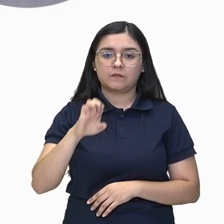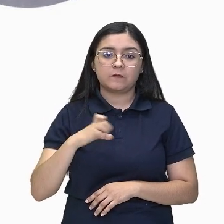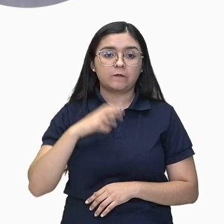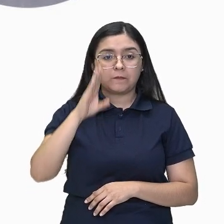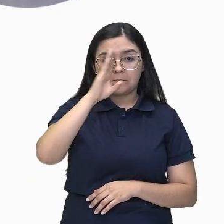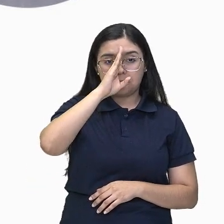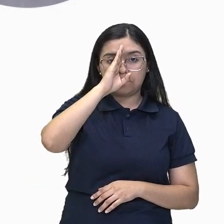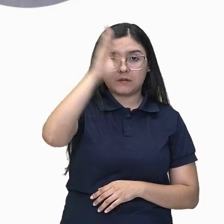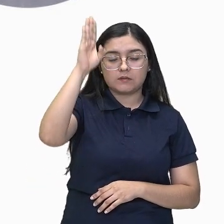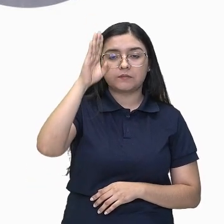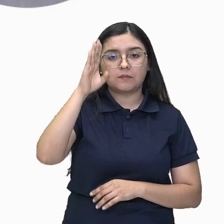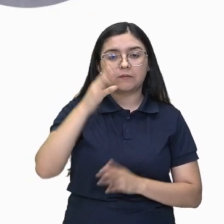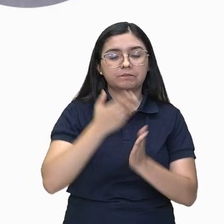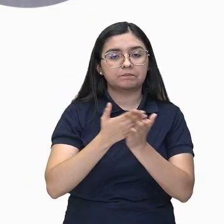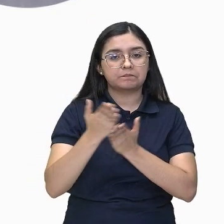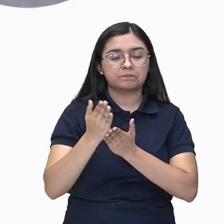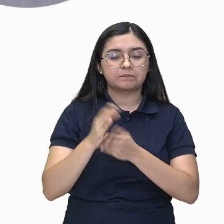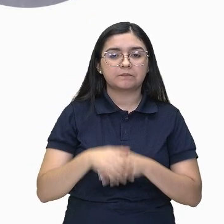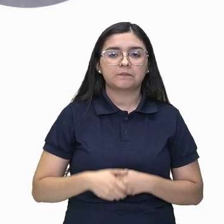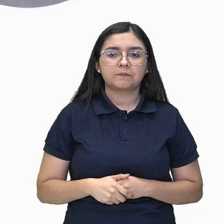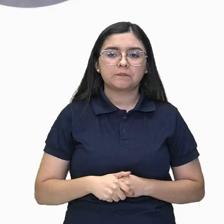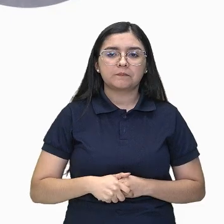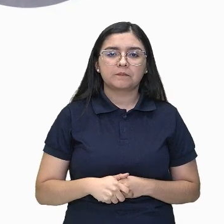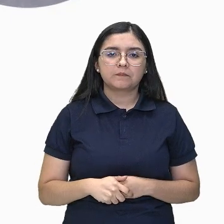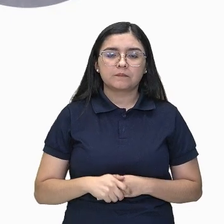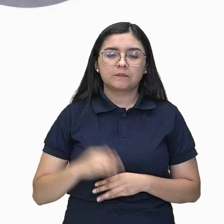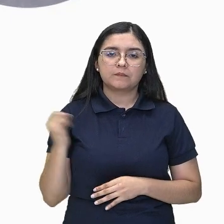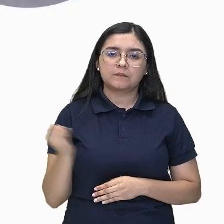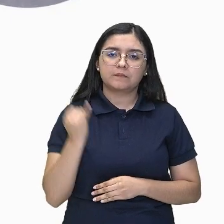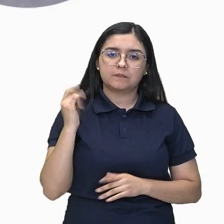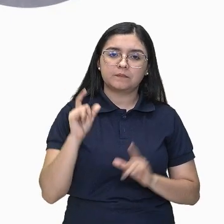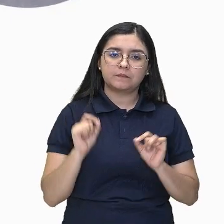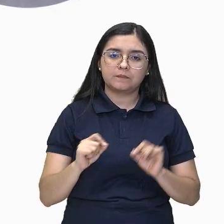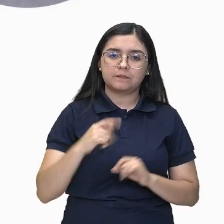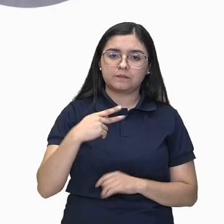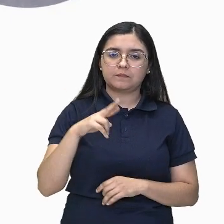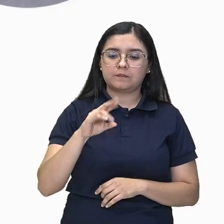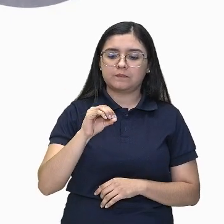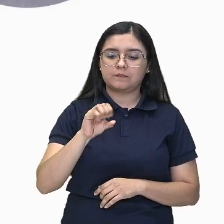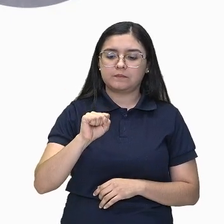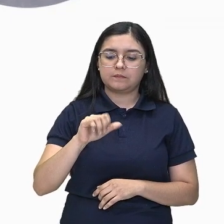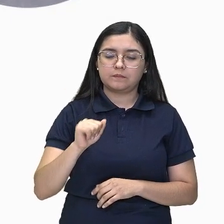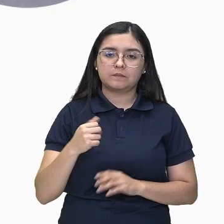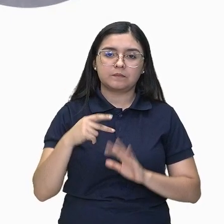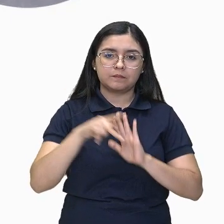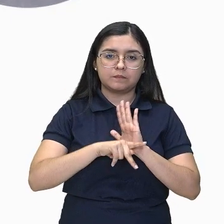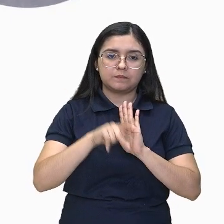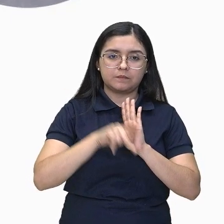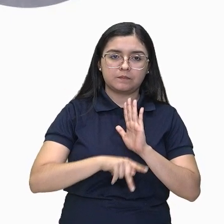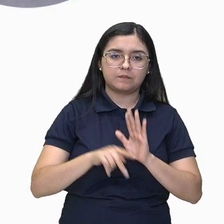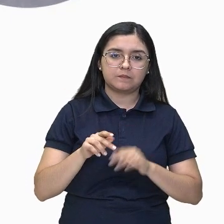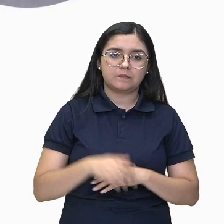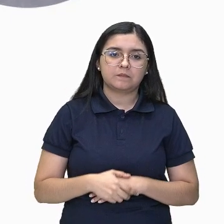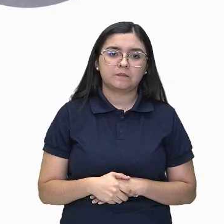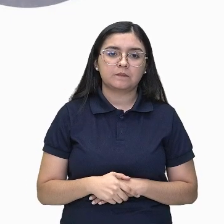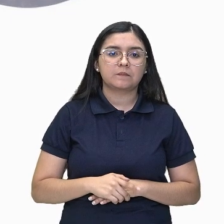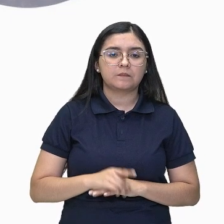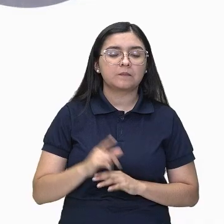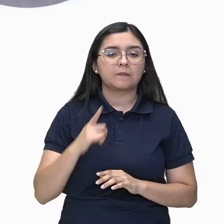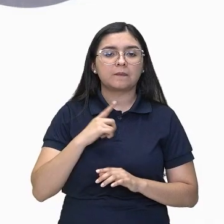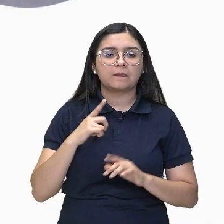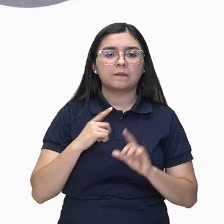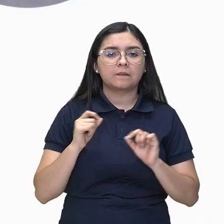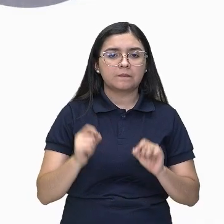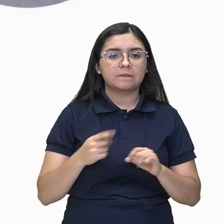principal entusiasta. Muito importante também, mas aqui nas prosas para falar sobre esse projeto. Ele